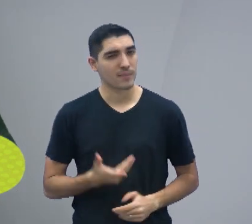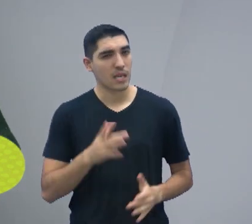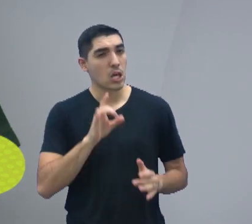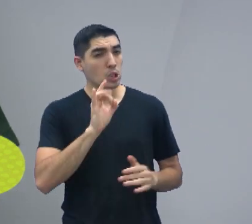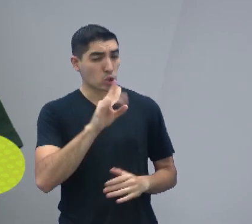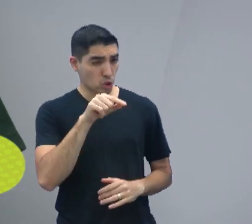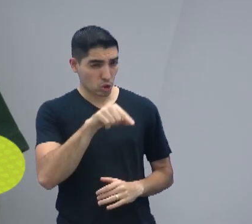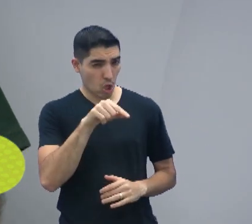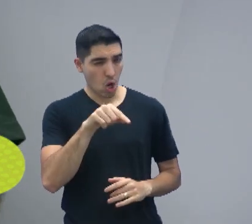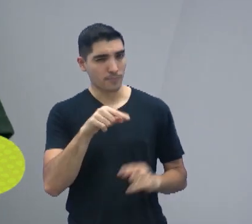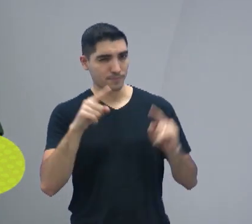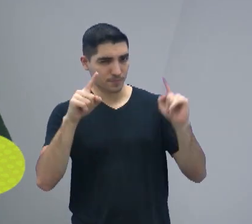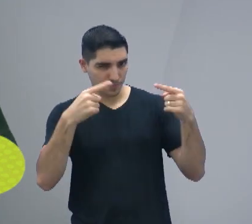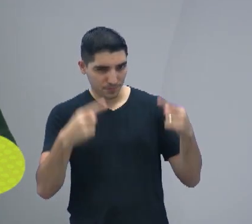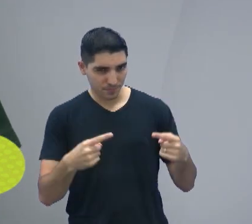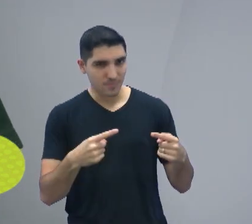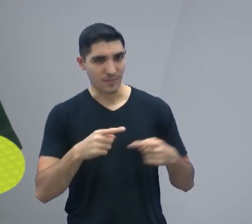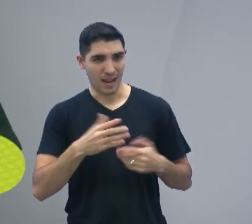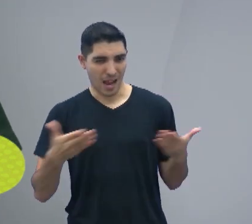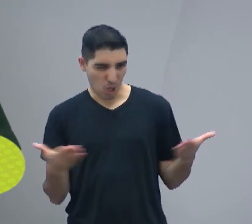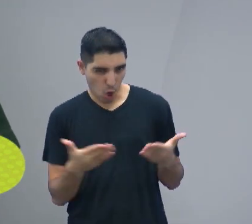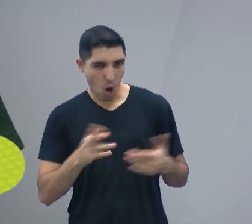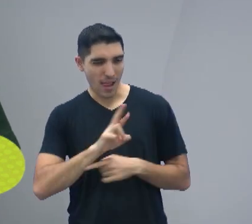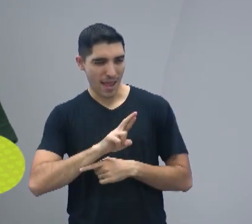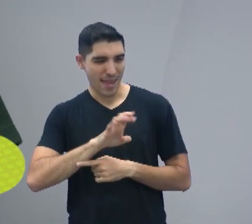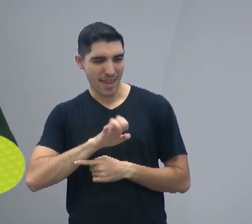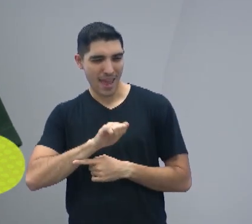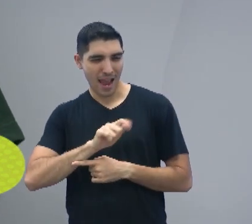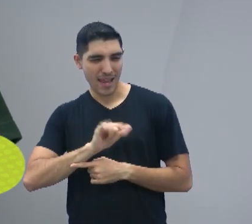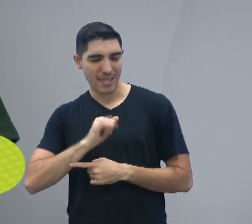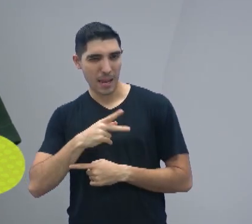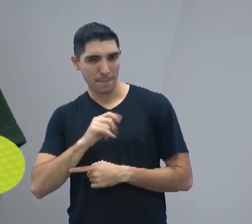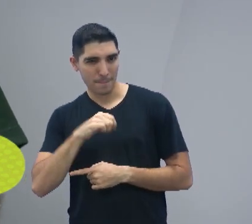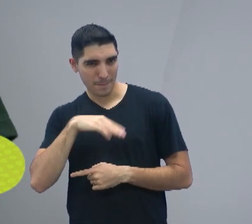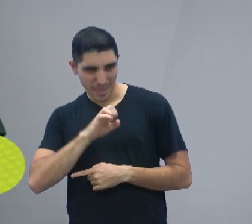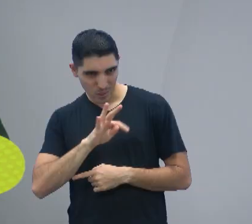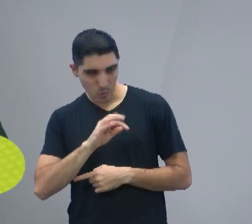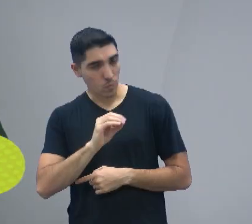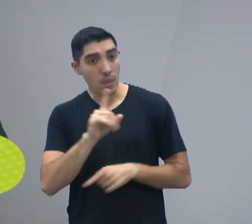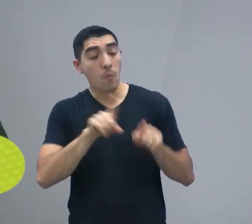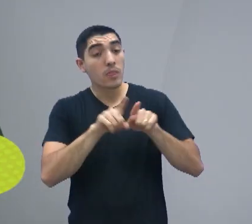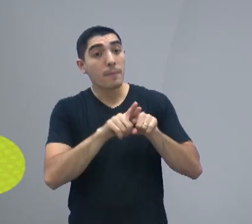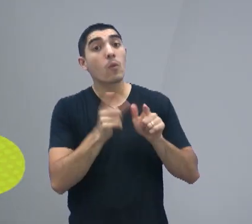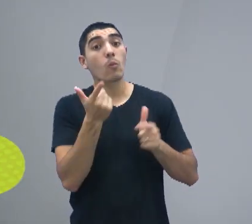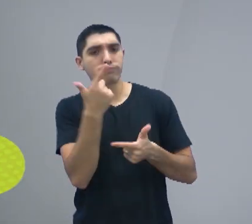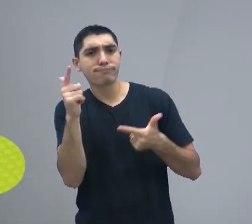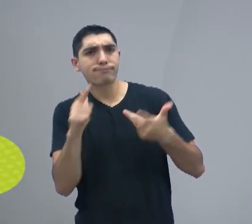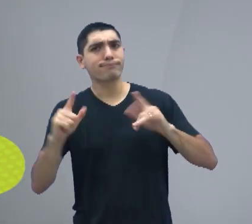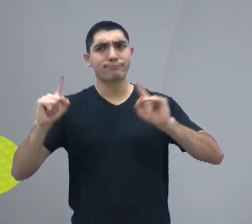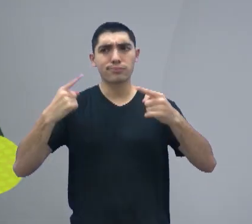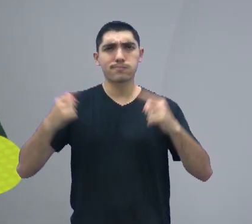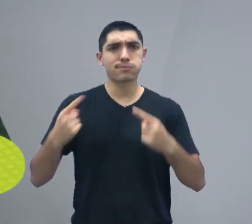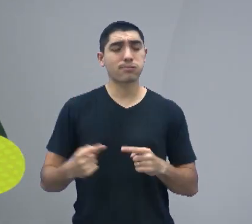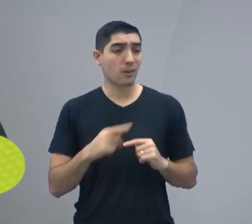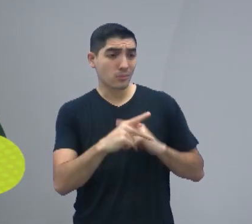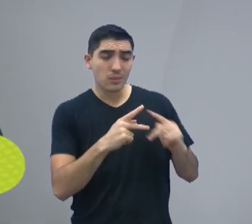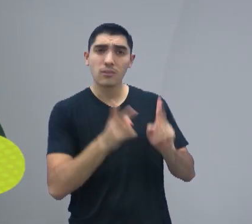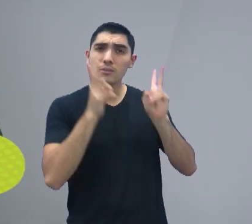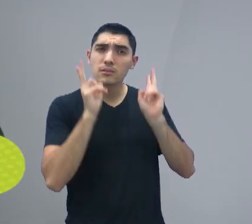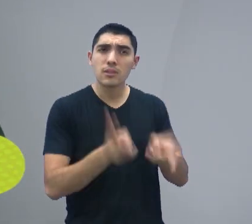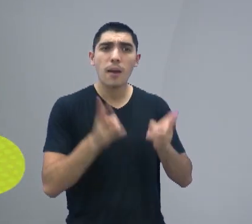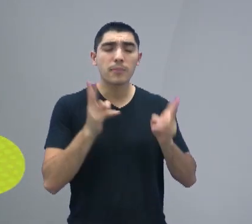de realinhamento, mas durante todo o campeonato, o São José ele tem dificultado as partidas, mas